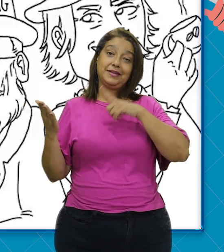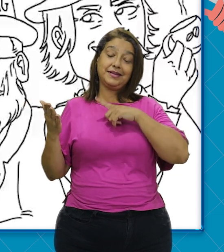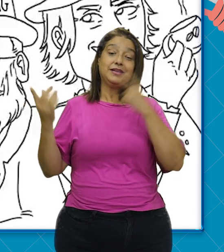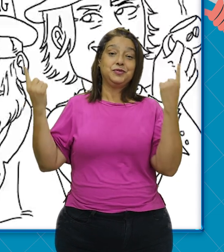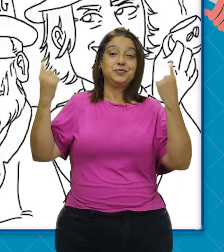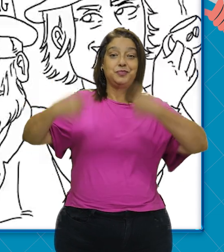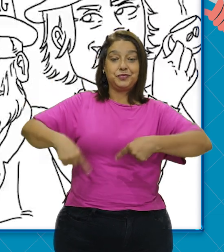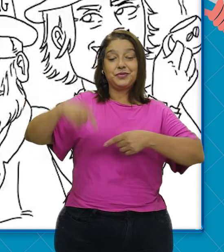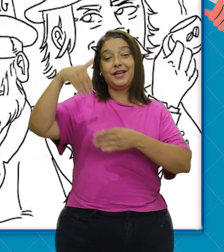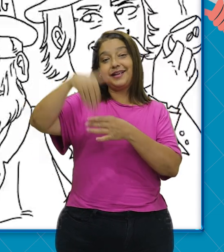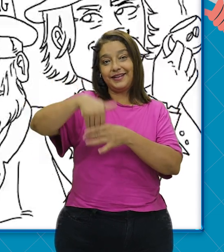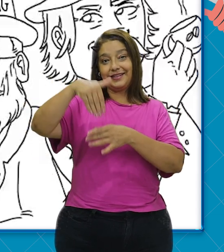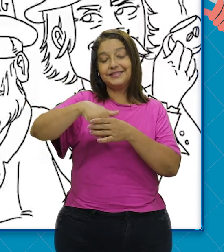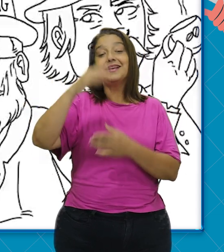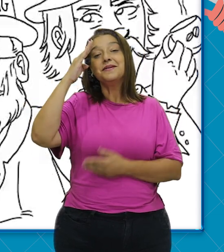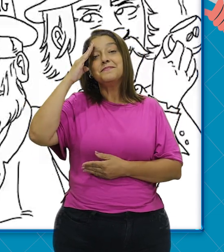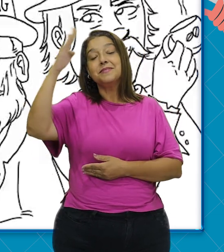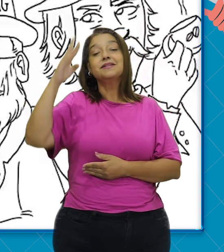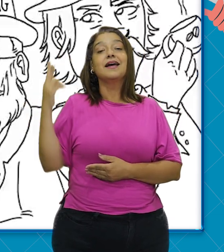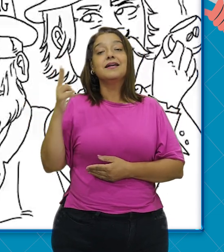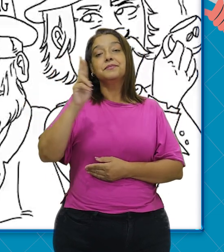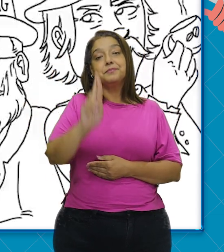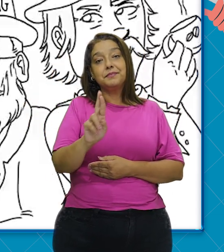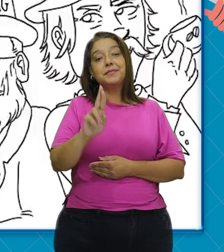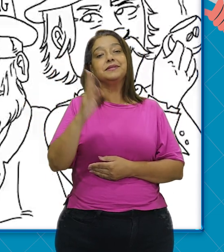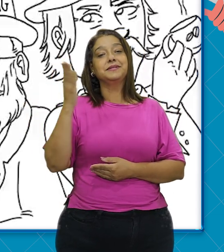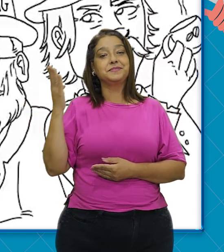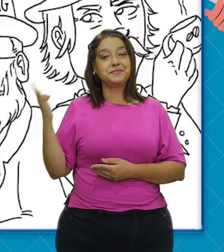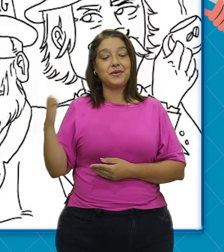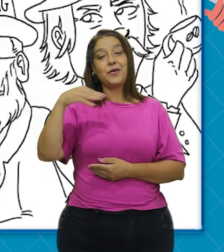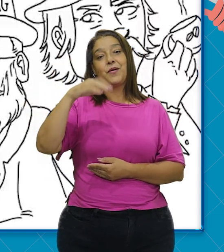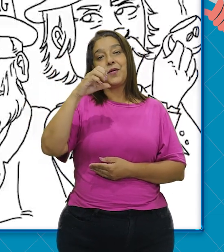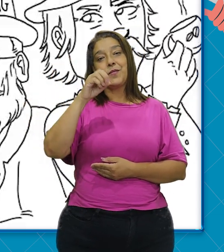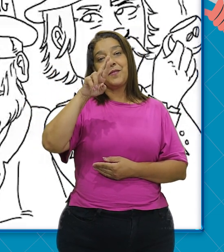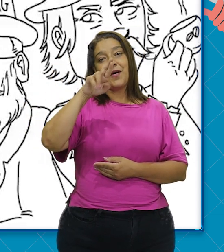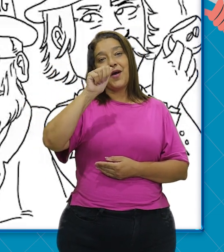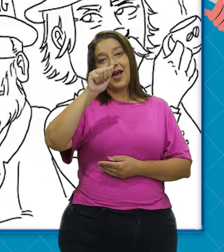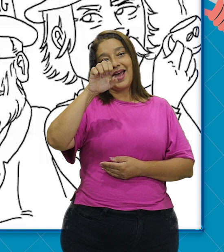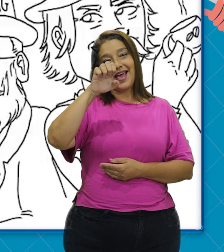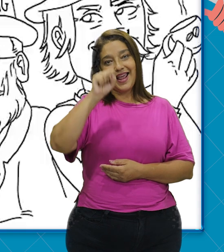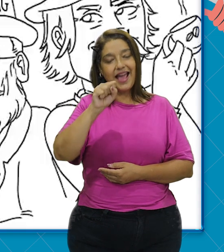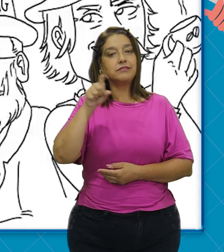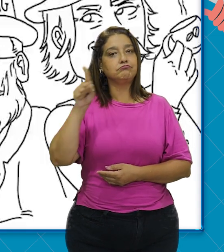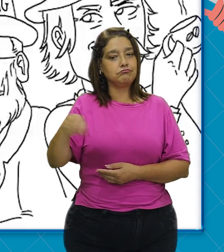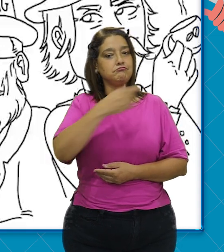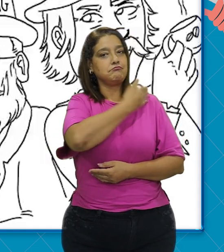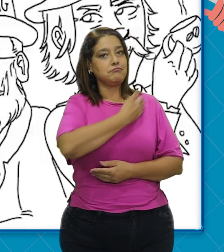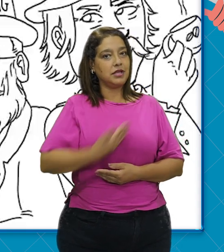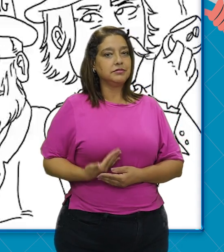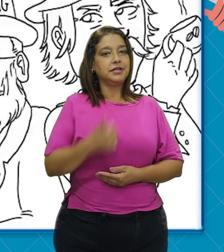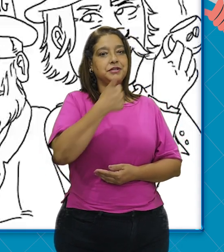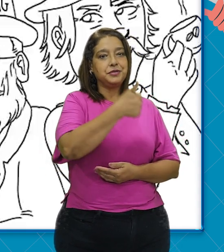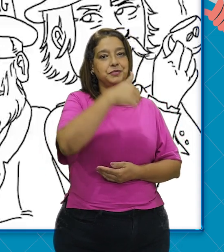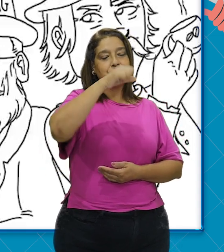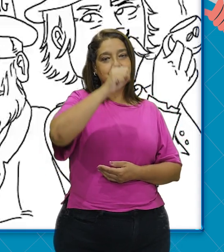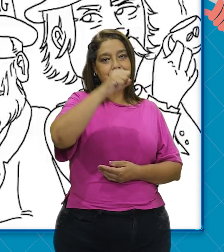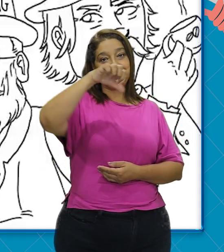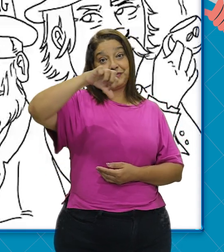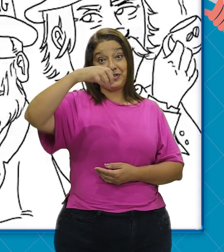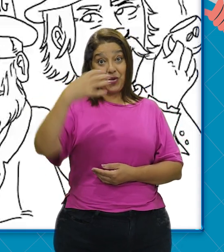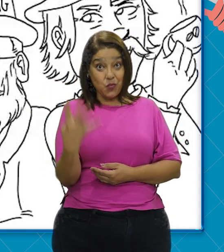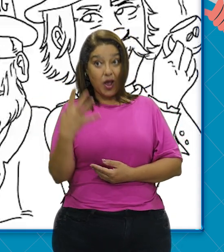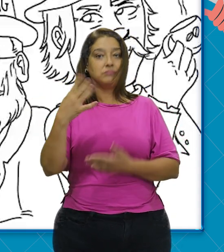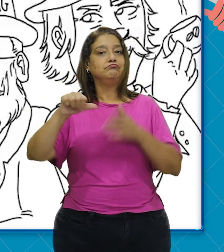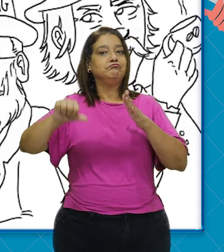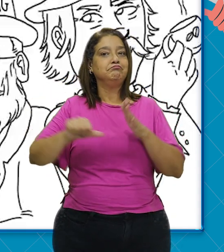eleições, tendo como principal representante Prudente de Moraes, que se tornou presidente em 1894. A partir